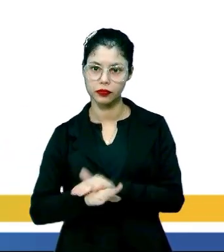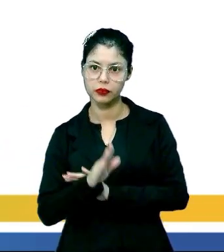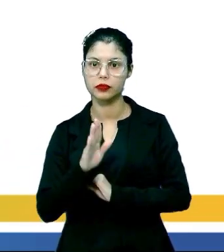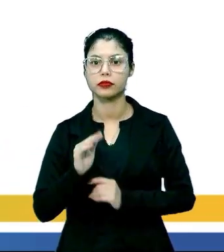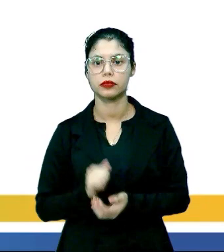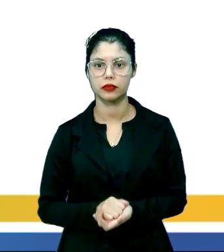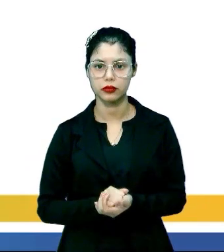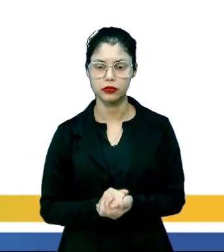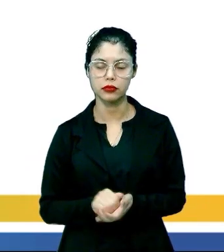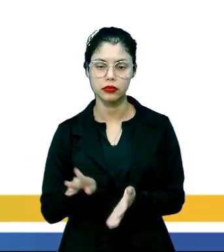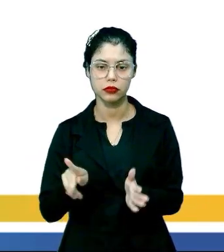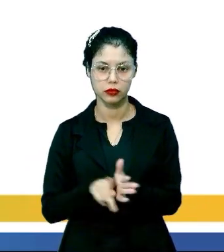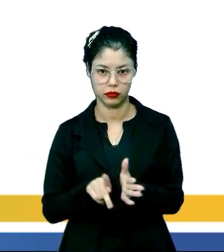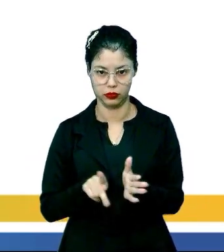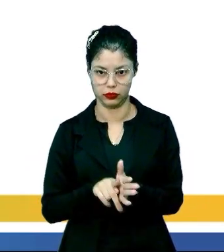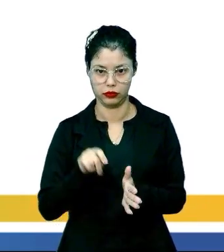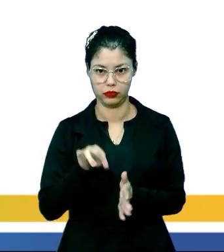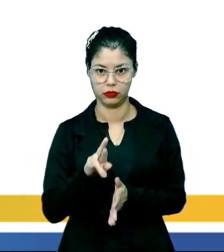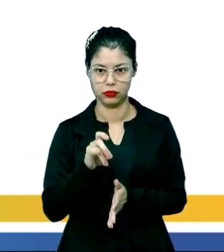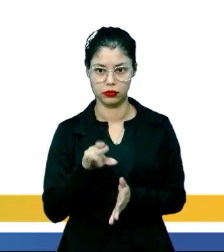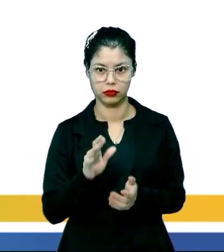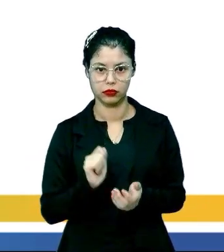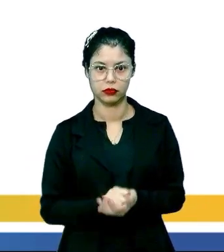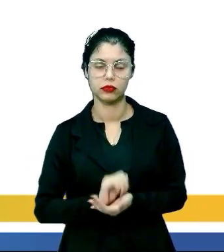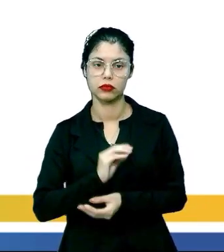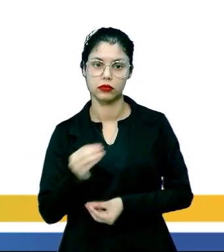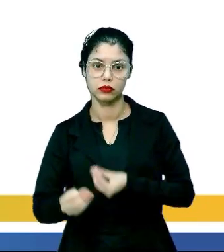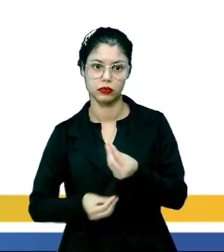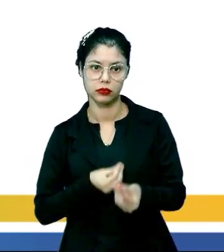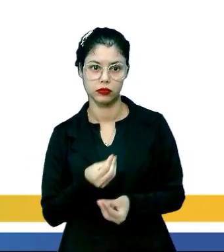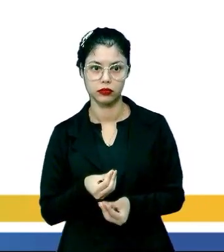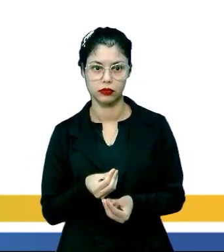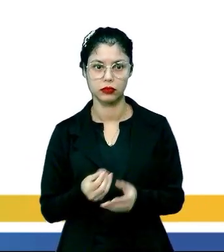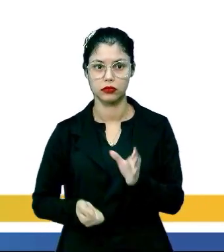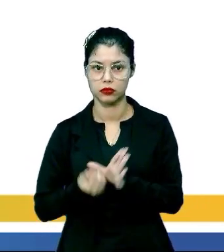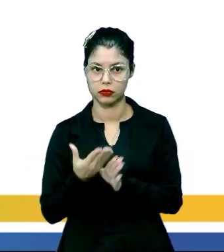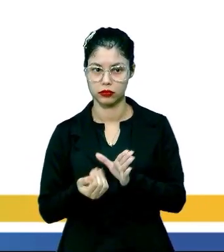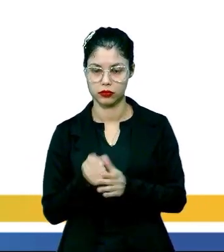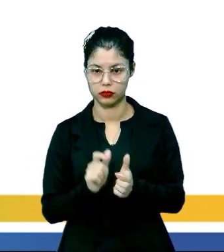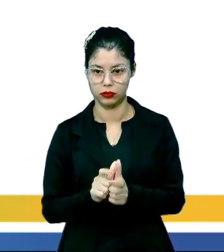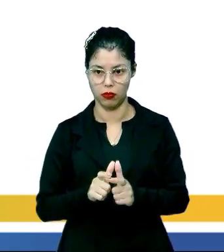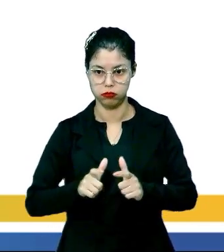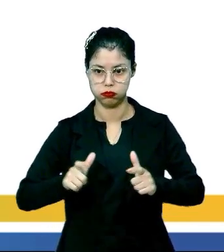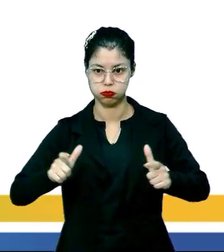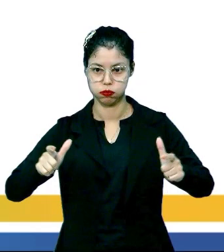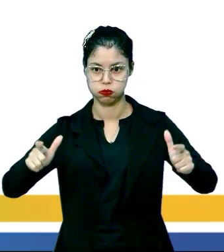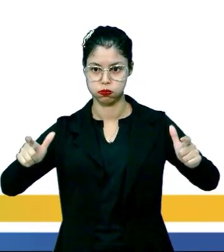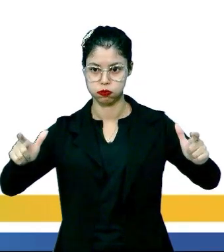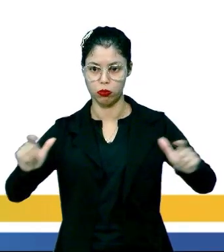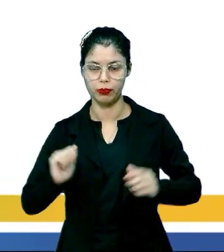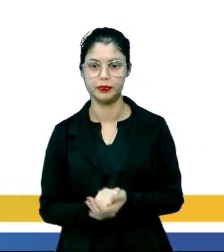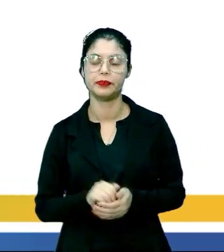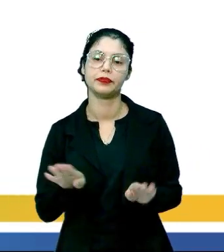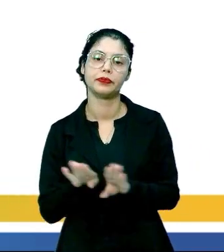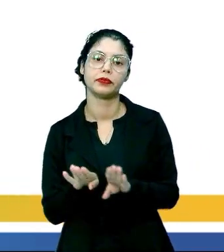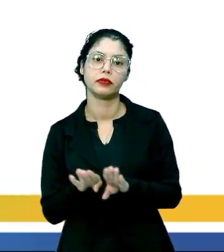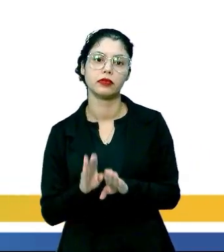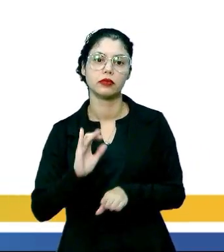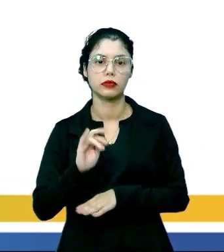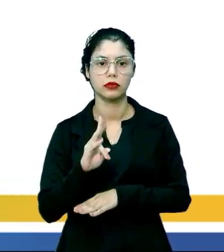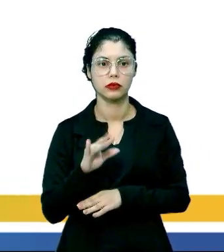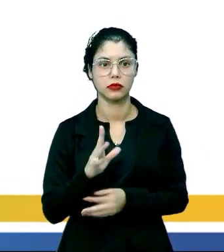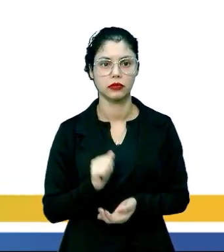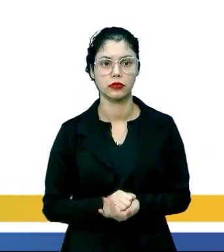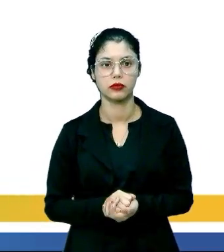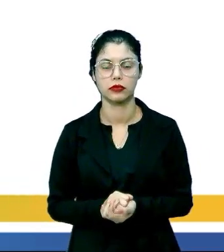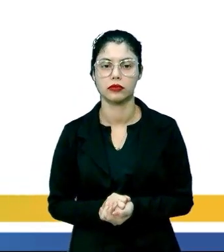a urina e gradativamente distende-se conforme esse produto vai se acumulando. E olha aqui a composição da nossa